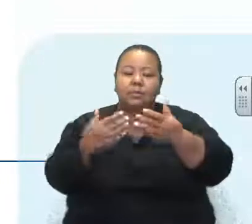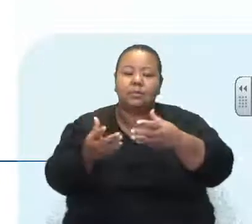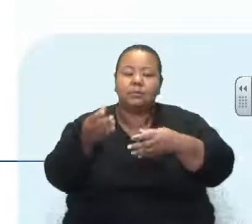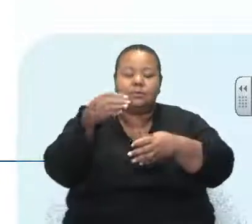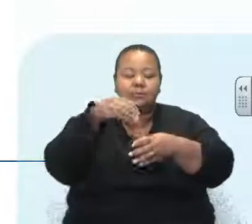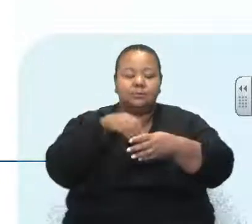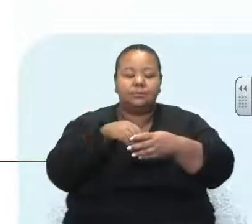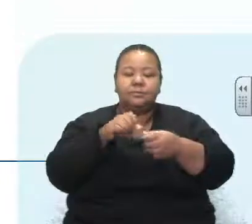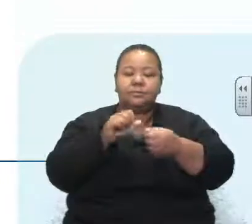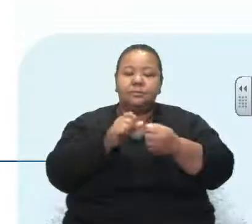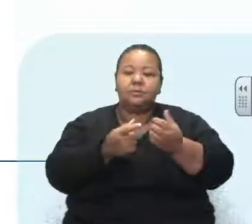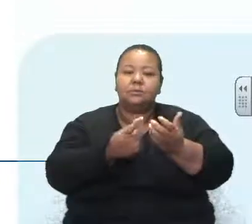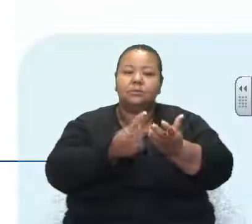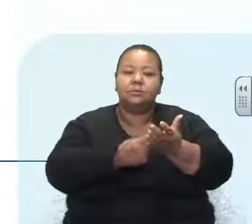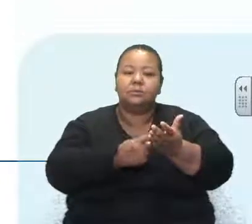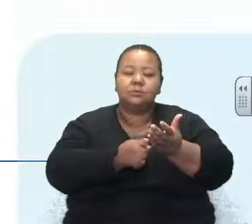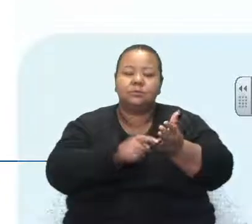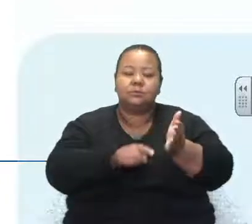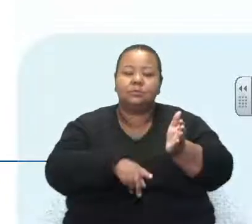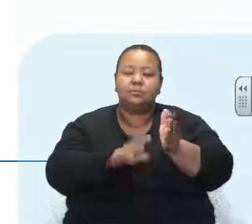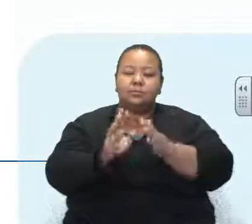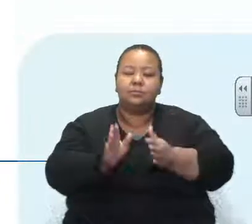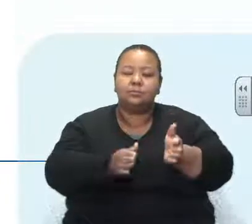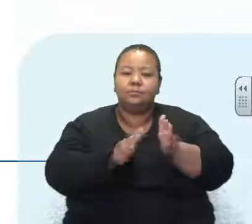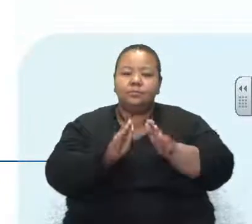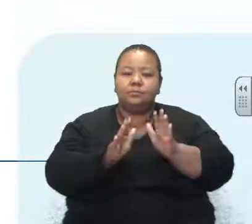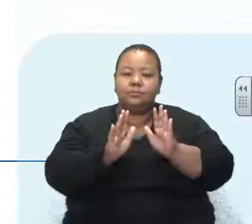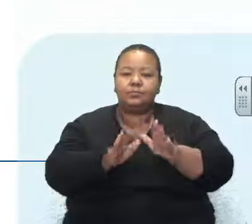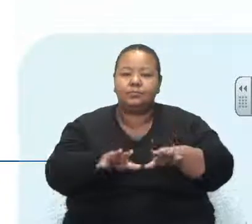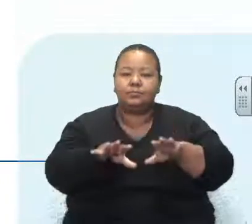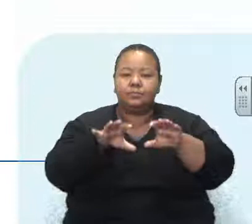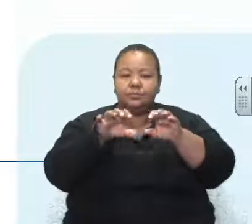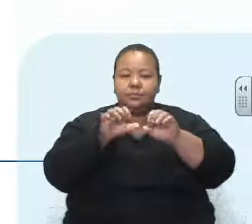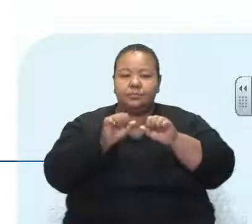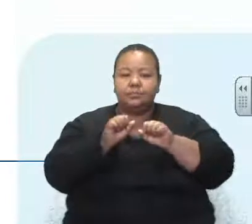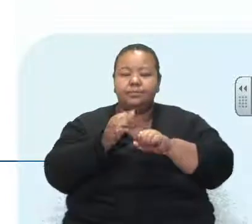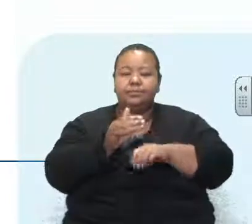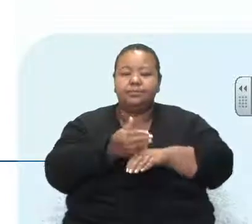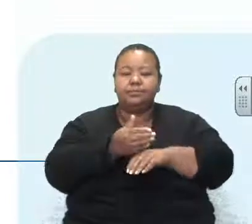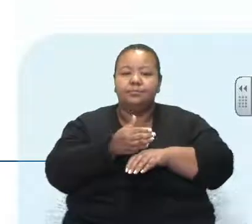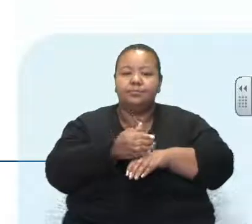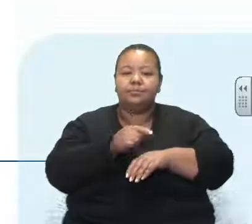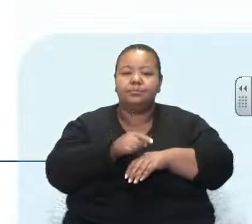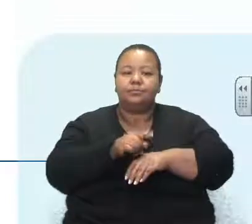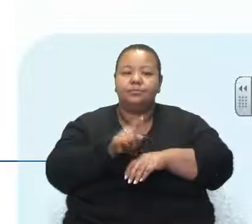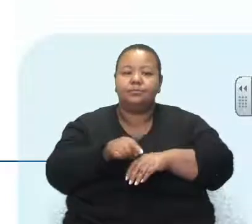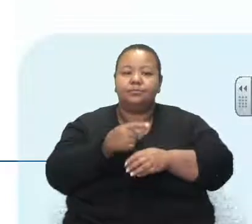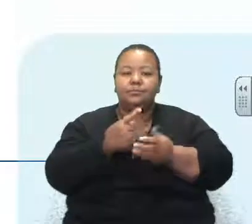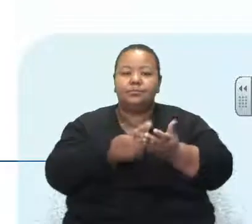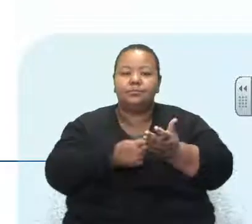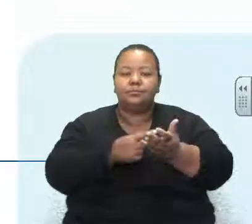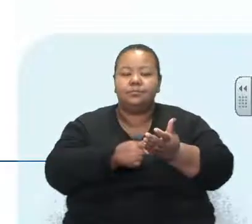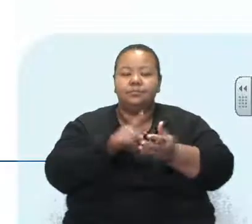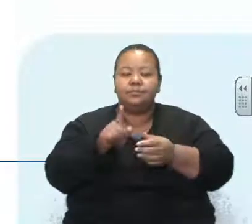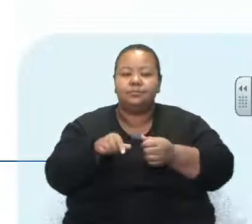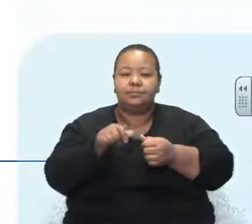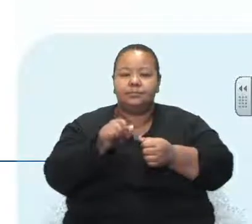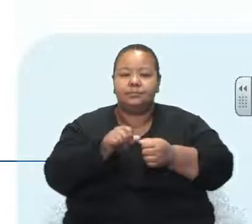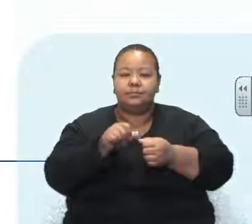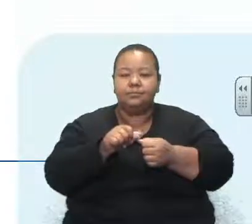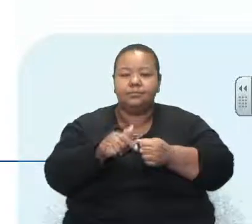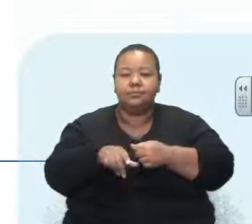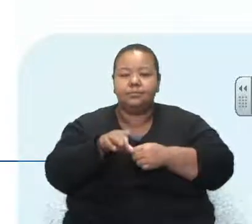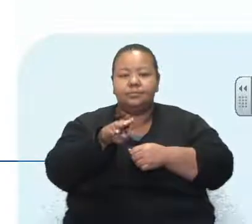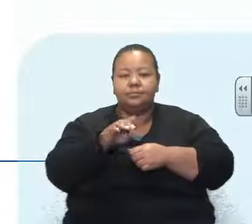eu realizo um pedido e minha produção já recebe esse pedido para ser executado. E meu